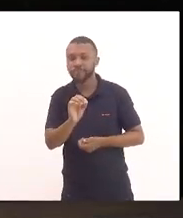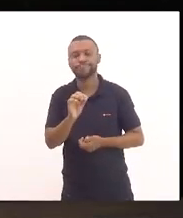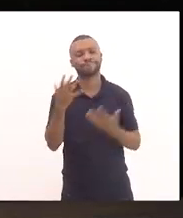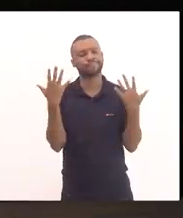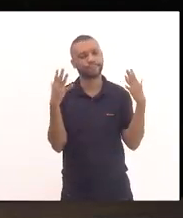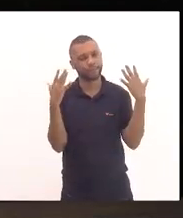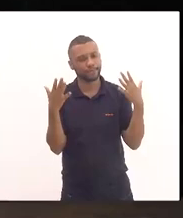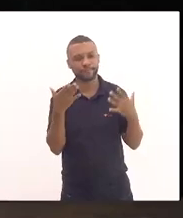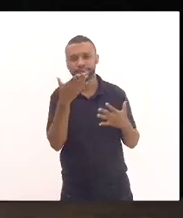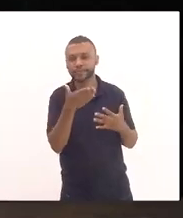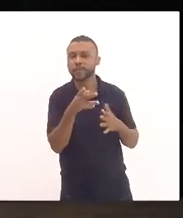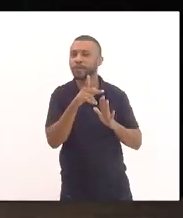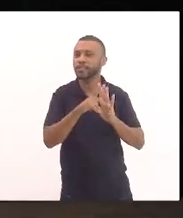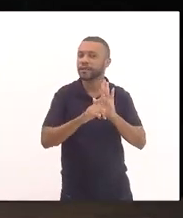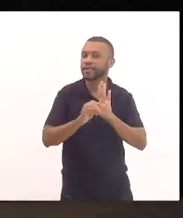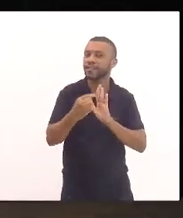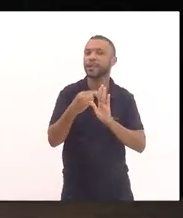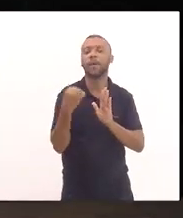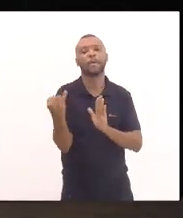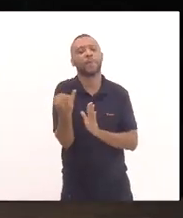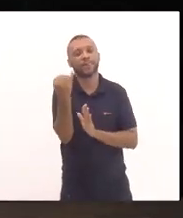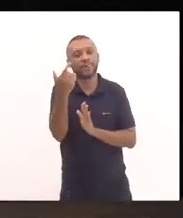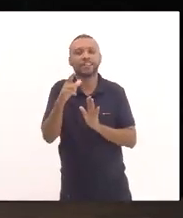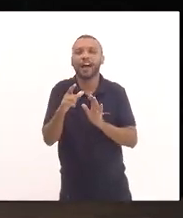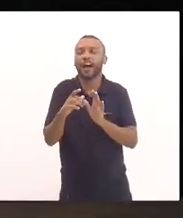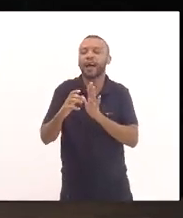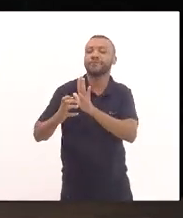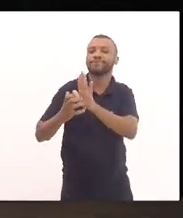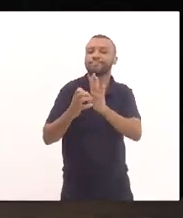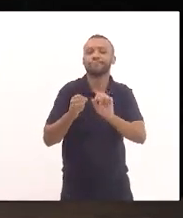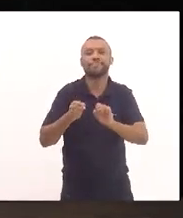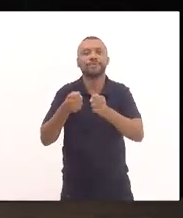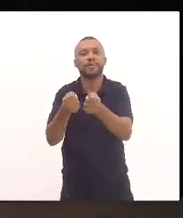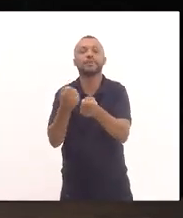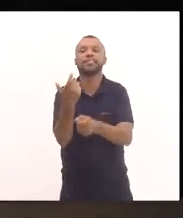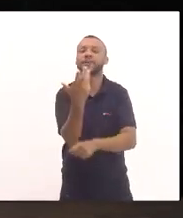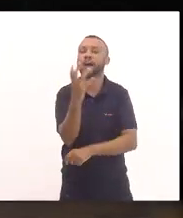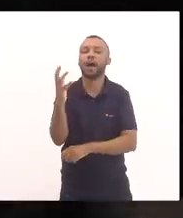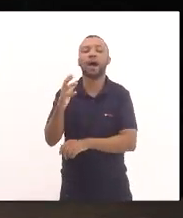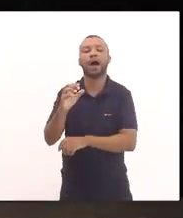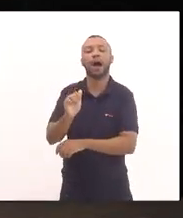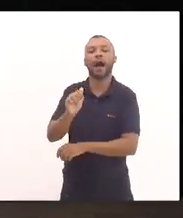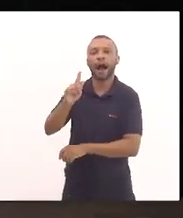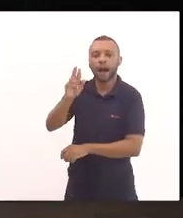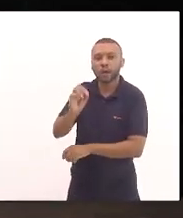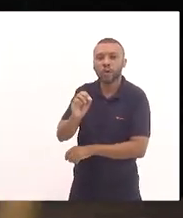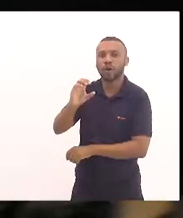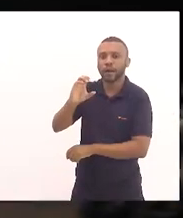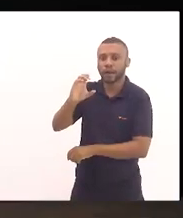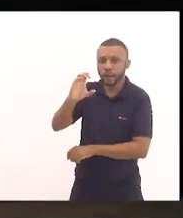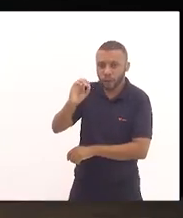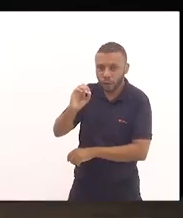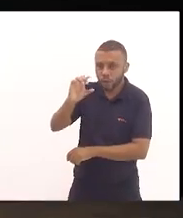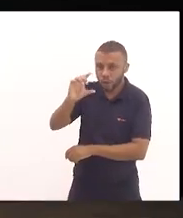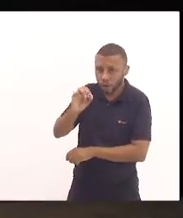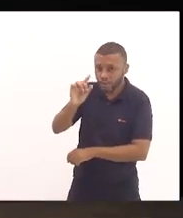que compõe juntamente conosco a Frente em Defesa da Agroecologia nessa casa, entendendo a importância concreta de um